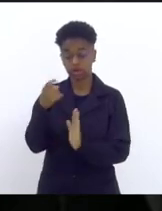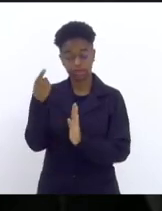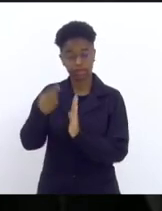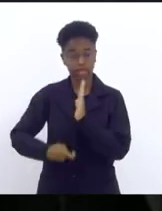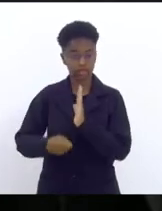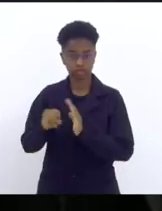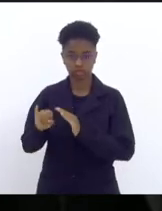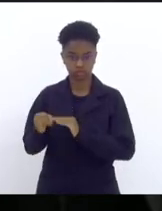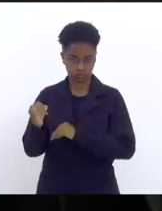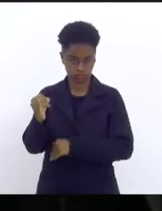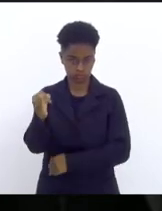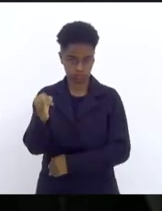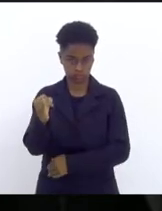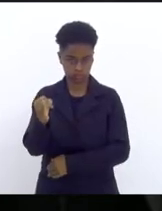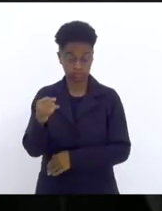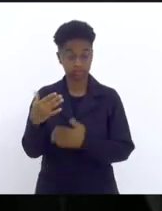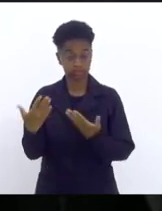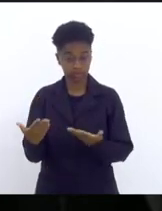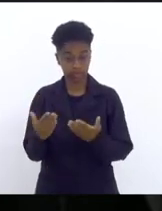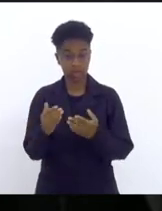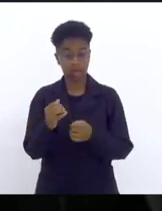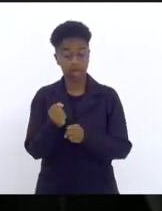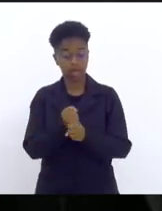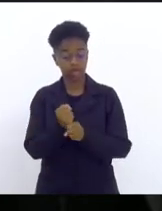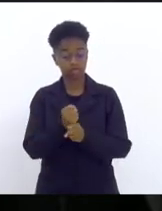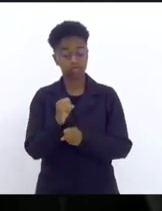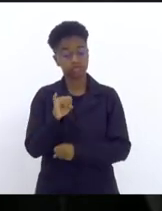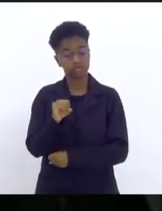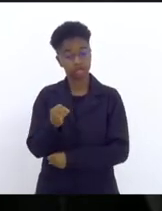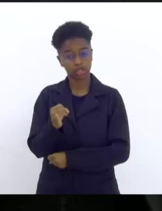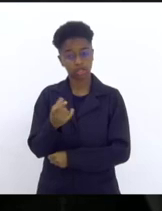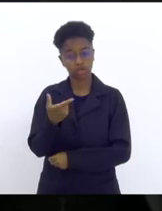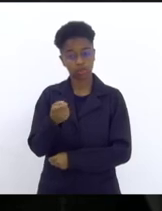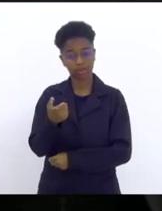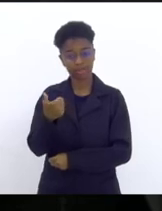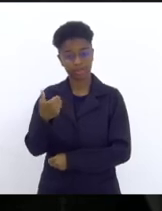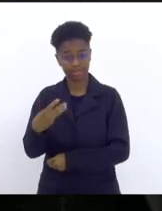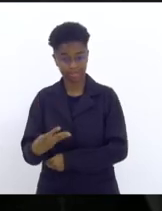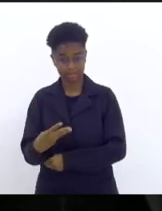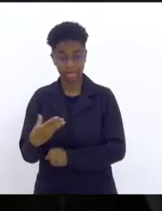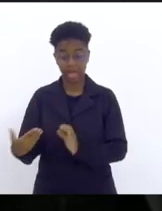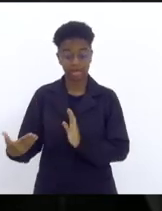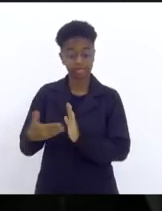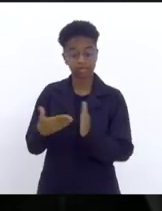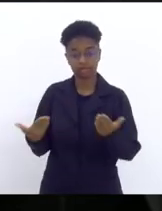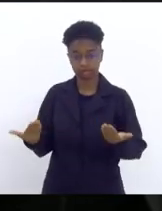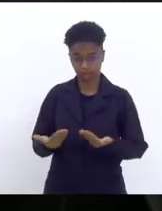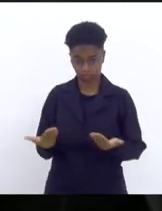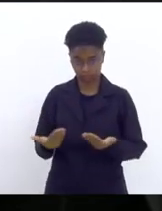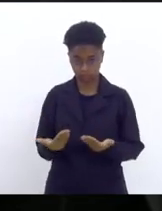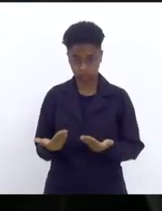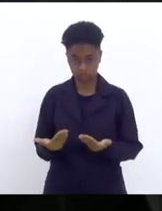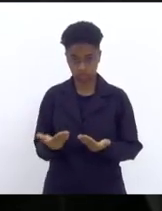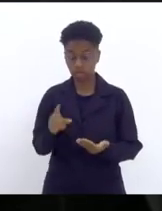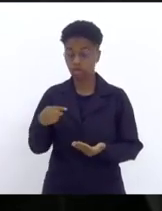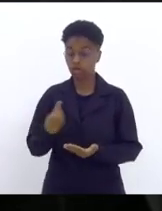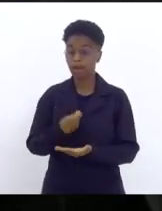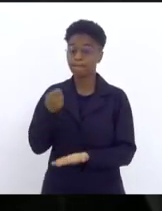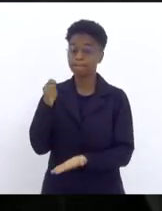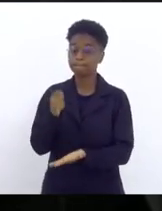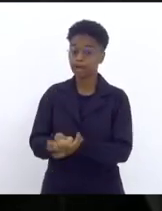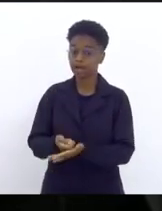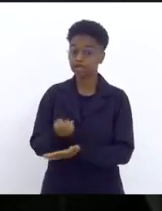Julho e de janeiro de 2013 até a presente data pagamos